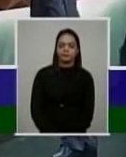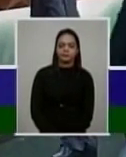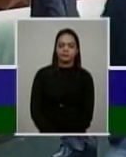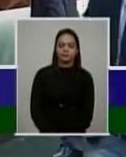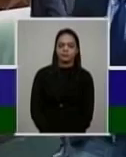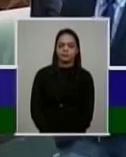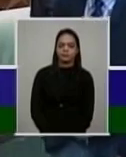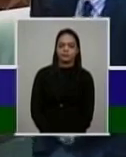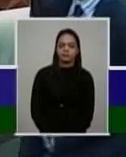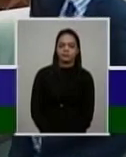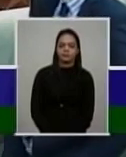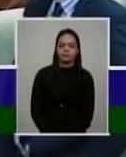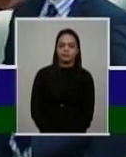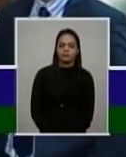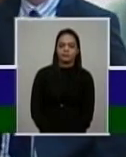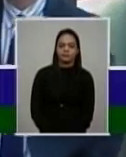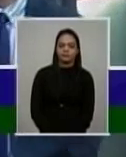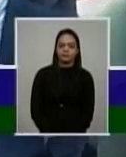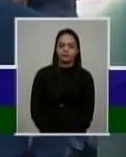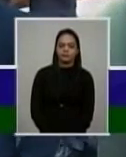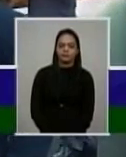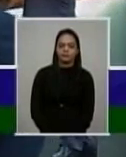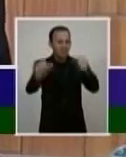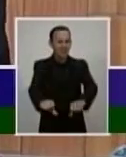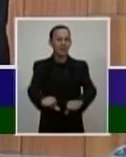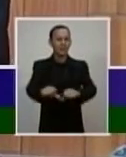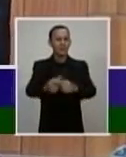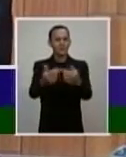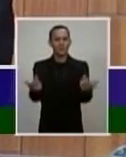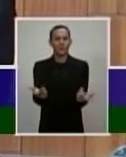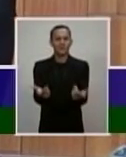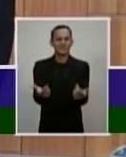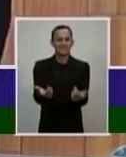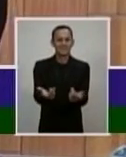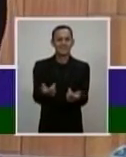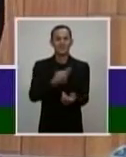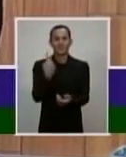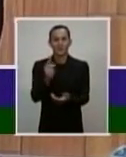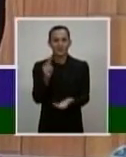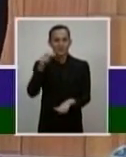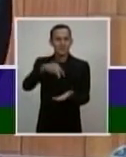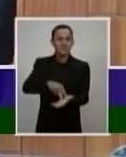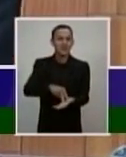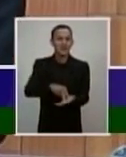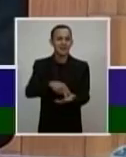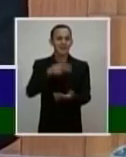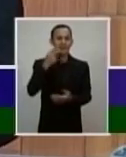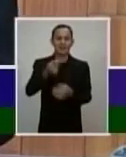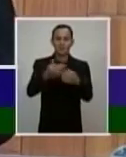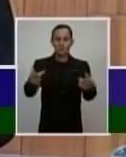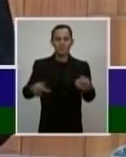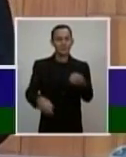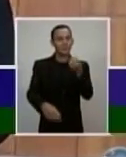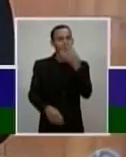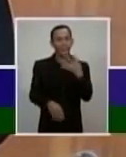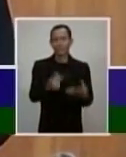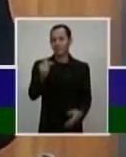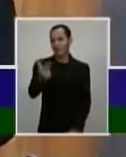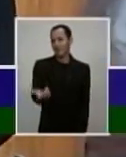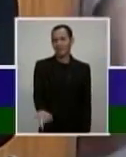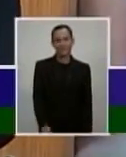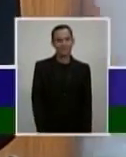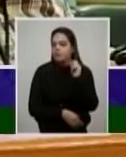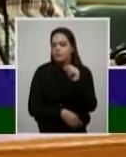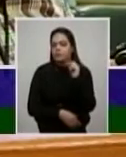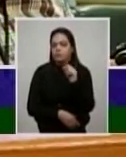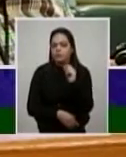estacionamento rotativo do centro da cidade de Uberlândia. O movimento recente tem mostrado a insatisfação dos usuários do sistema do